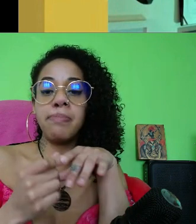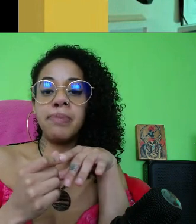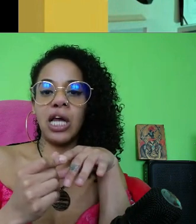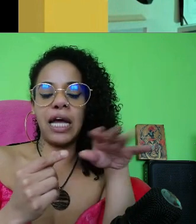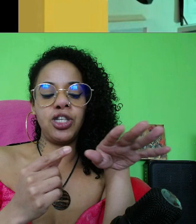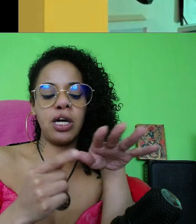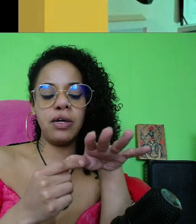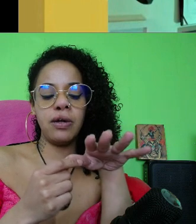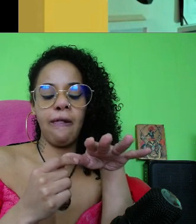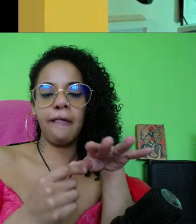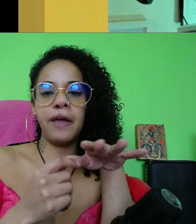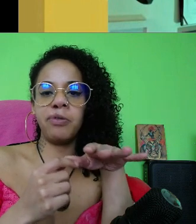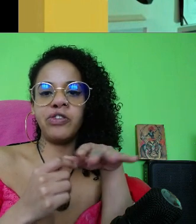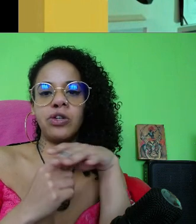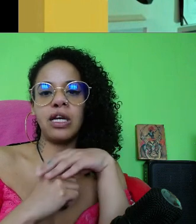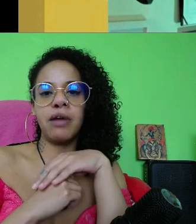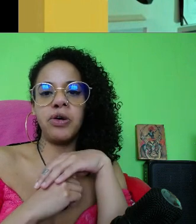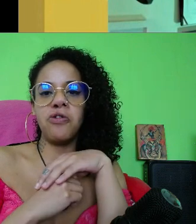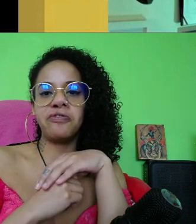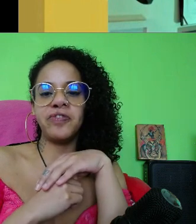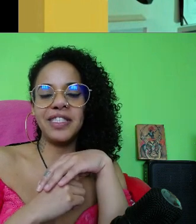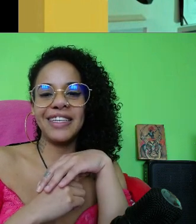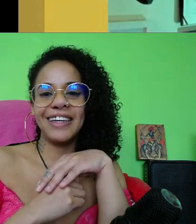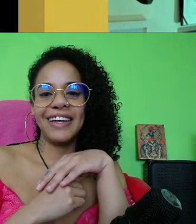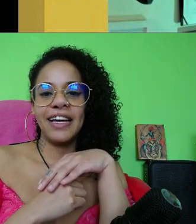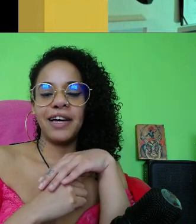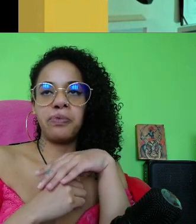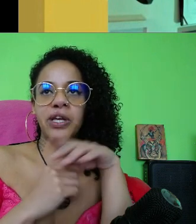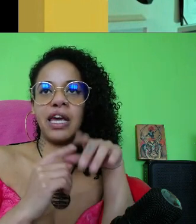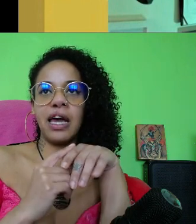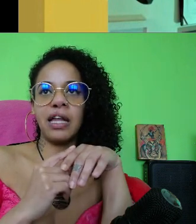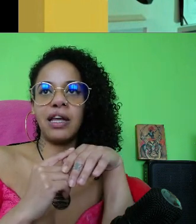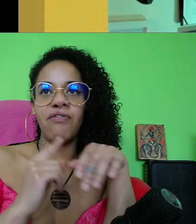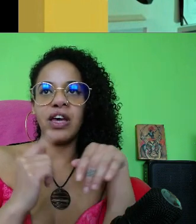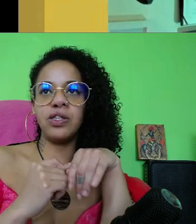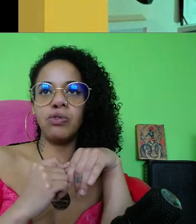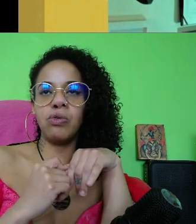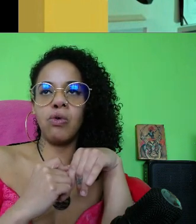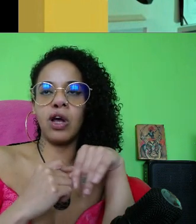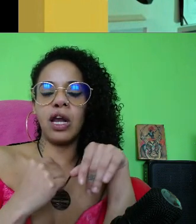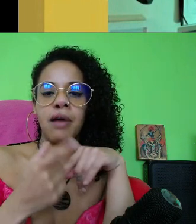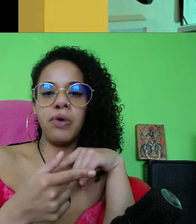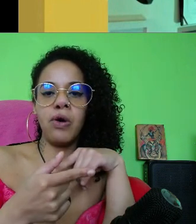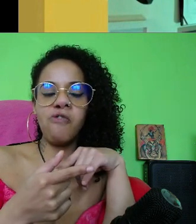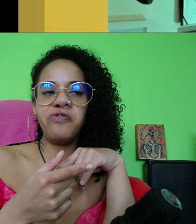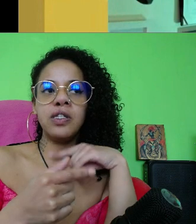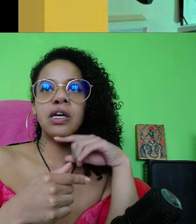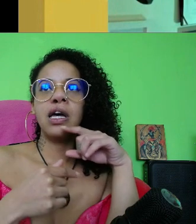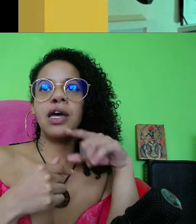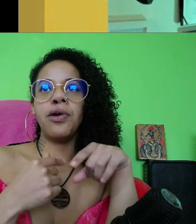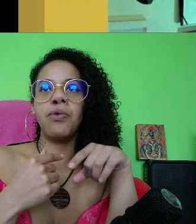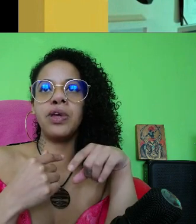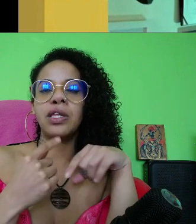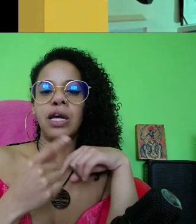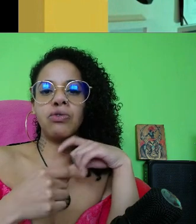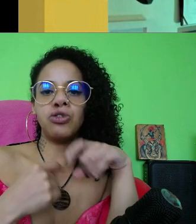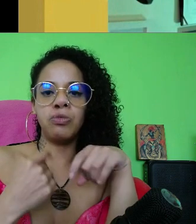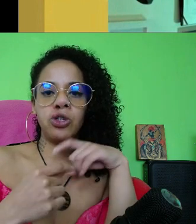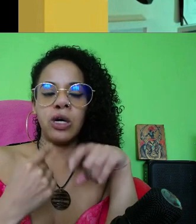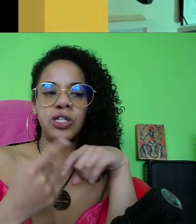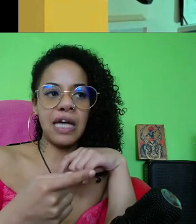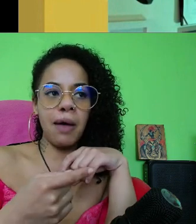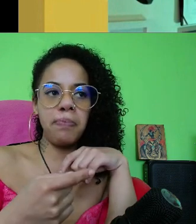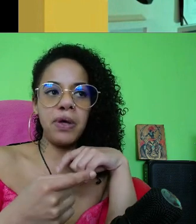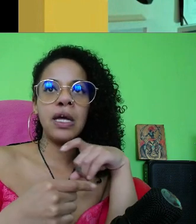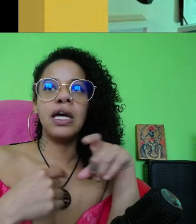barba dialética e Professor Guilherme Roses porque através do Guilherme hoolves eu entrei